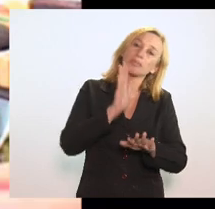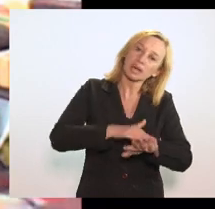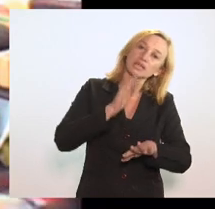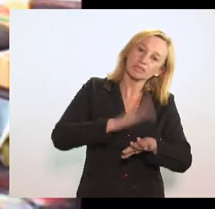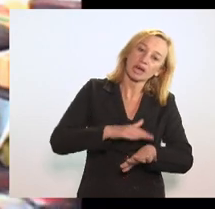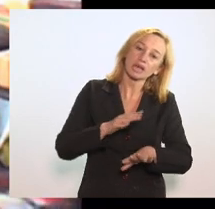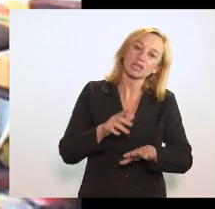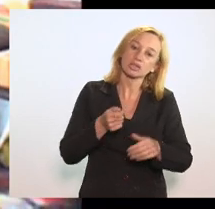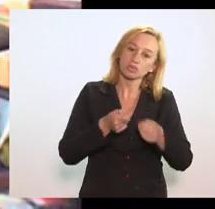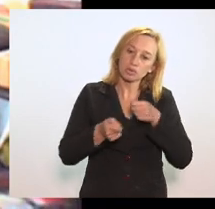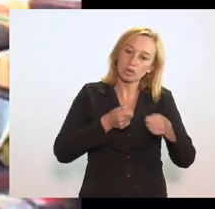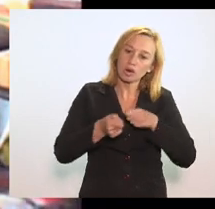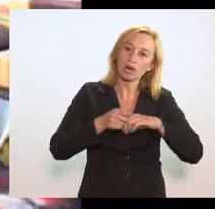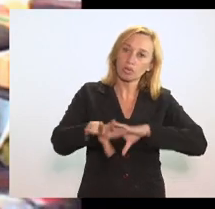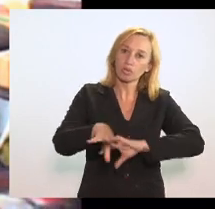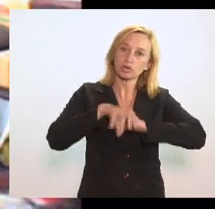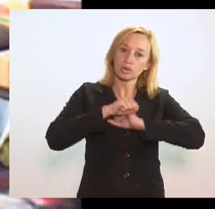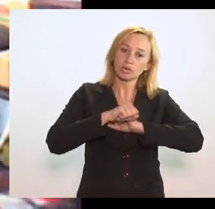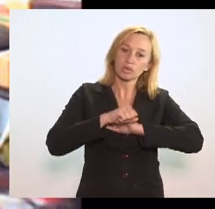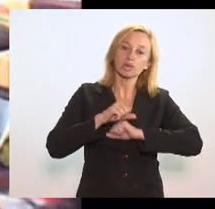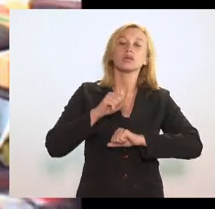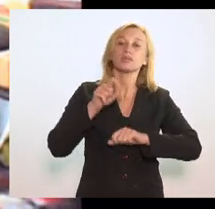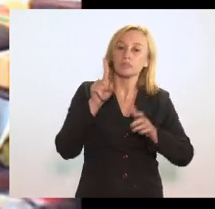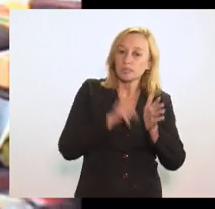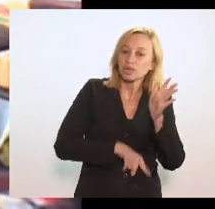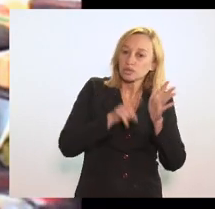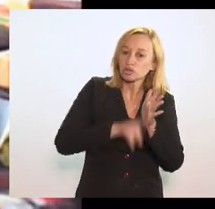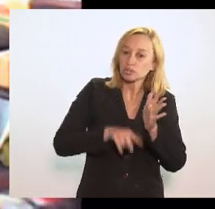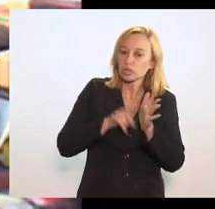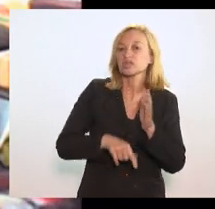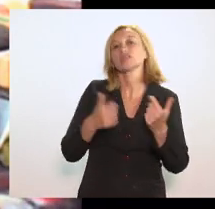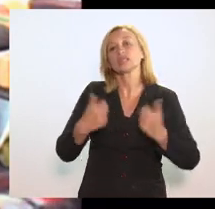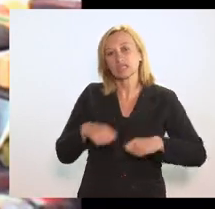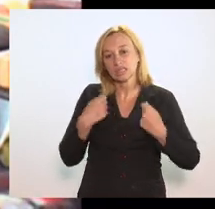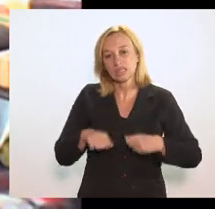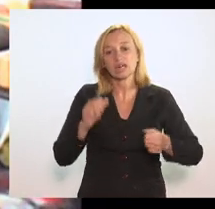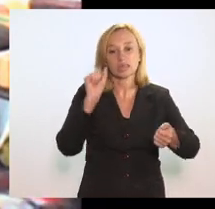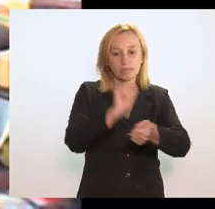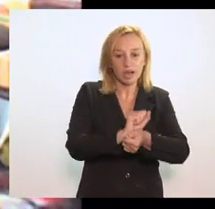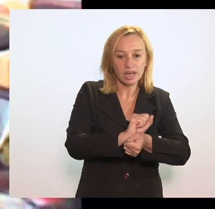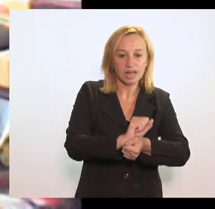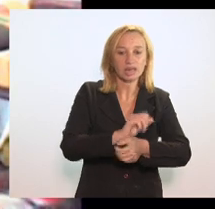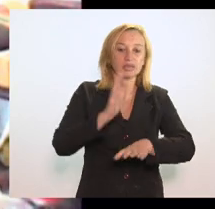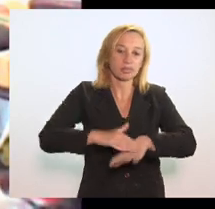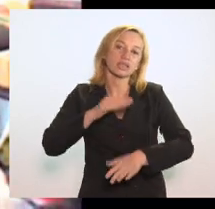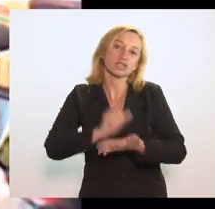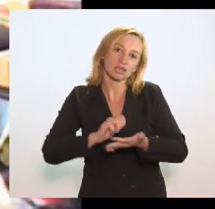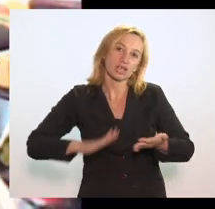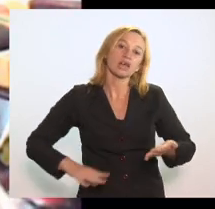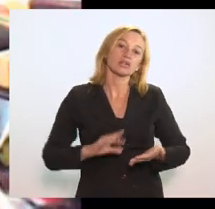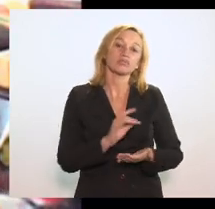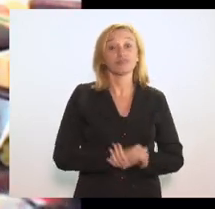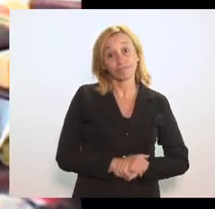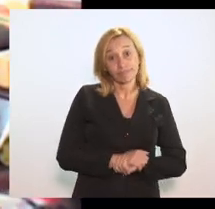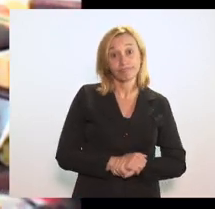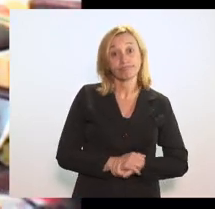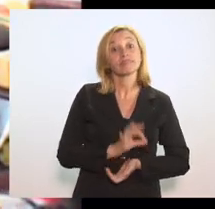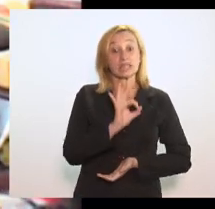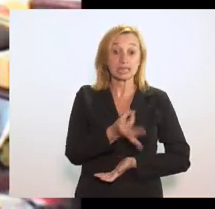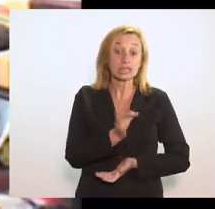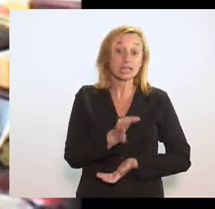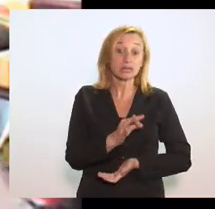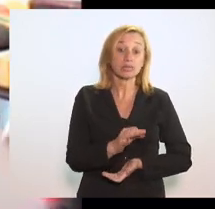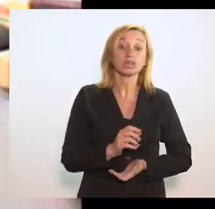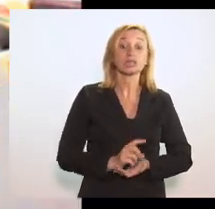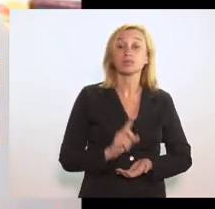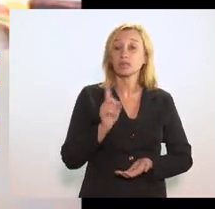mais controlar o contágio e cada vez menos necessidade de paralisação de mais atividades. Só que é justamente porque